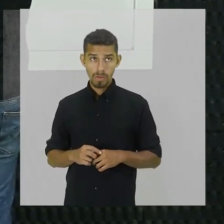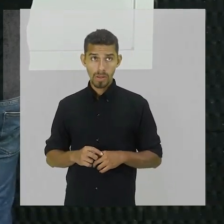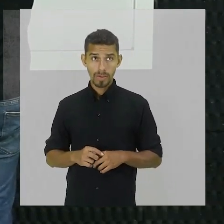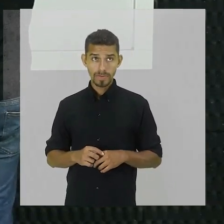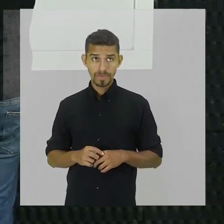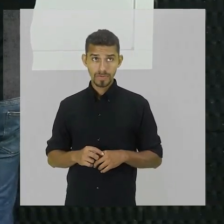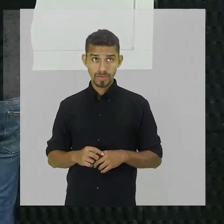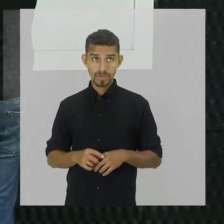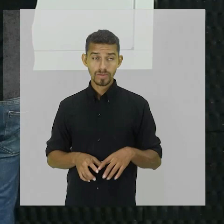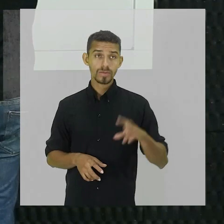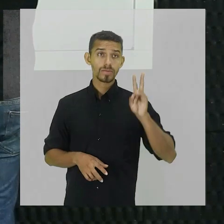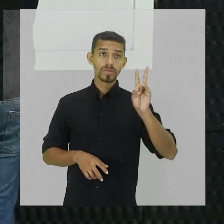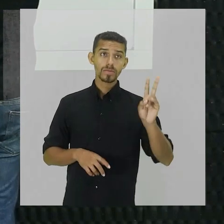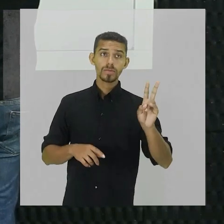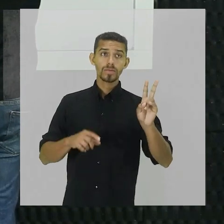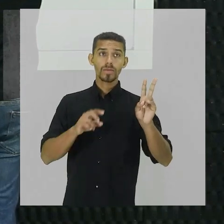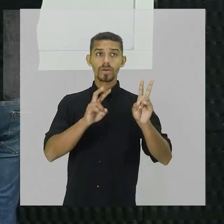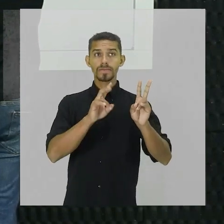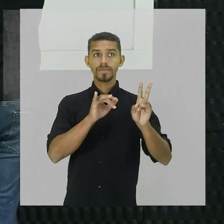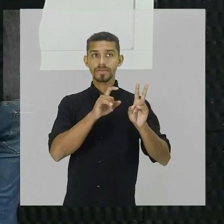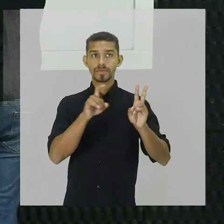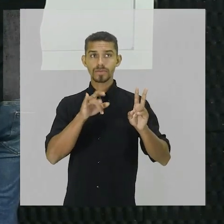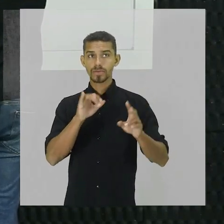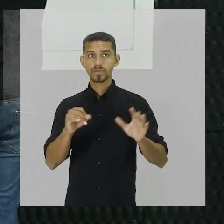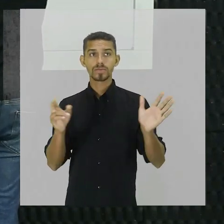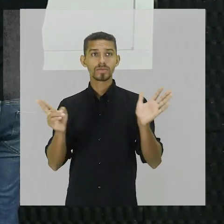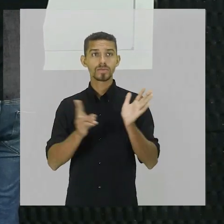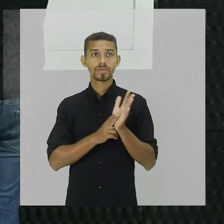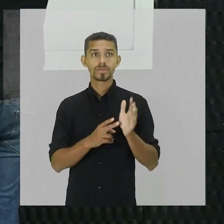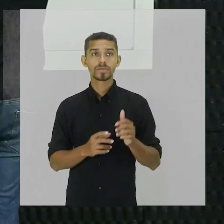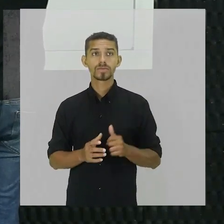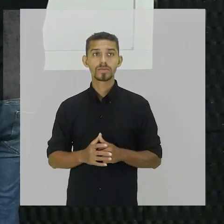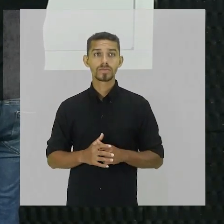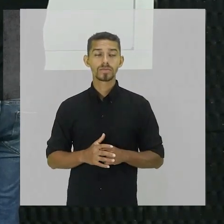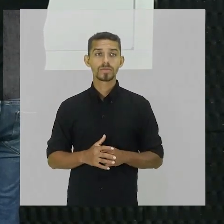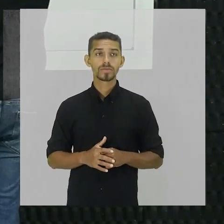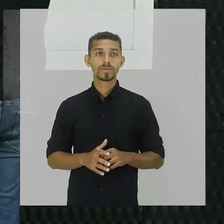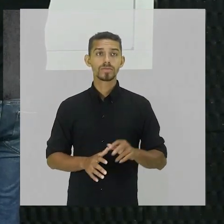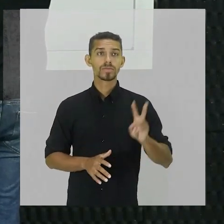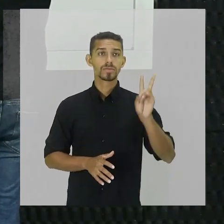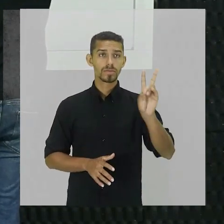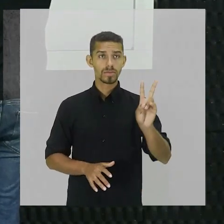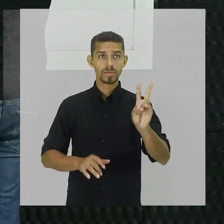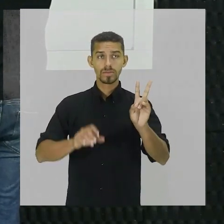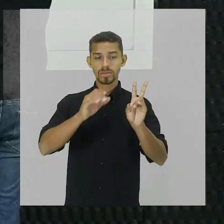vazio vai ser igual ao volume do cubo